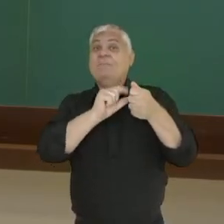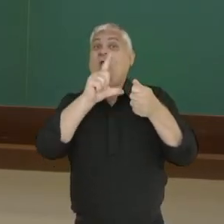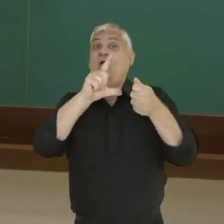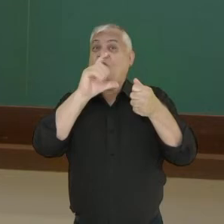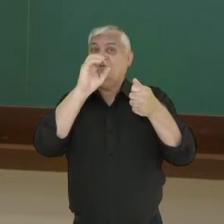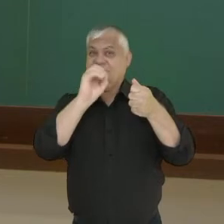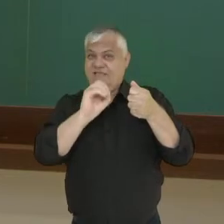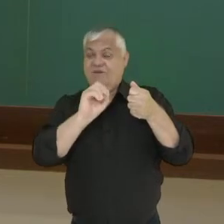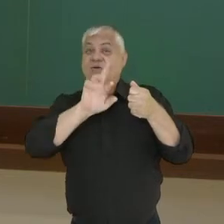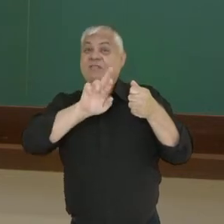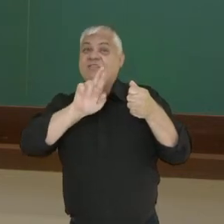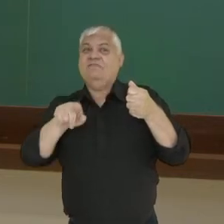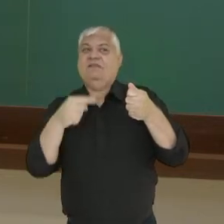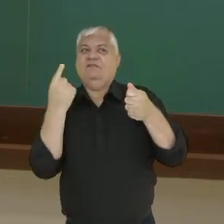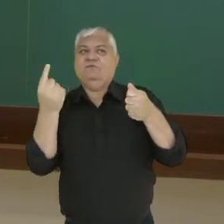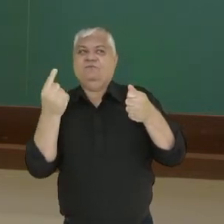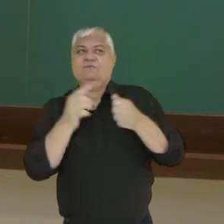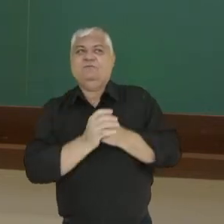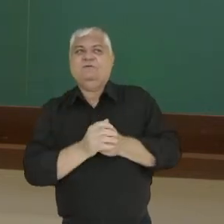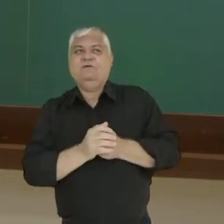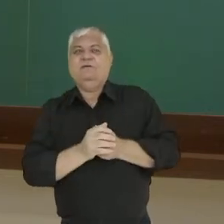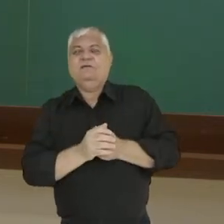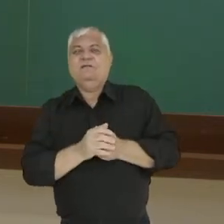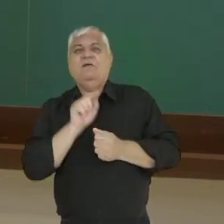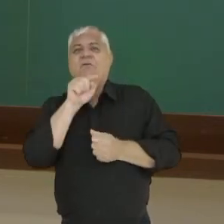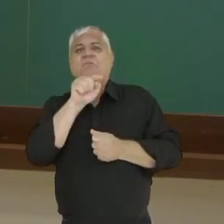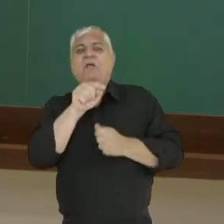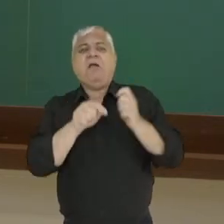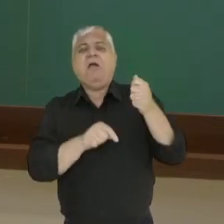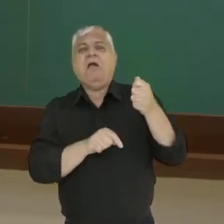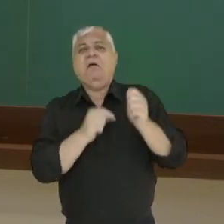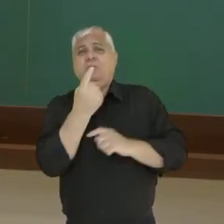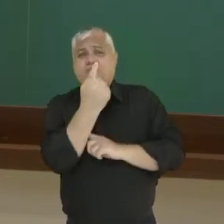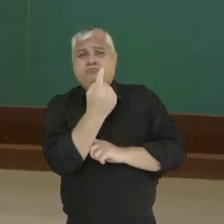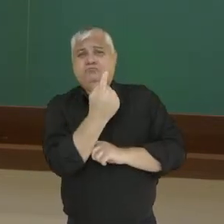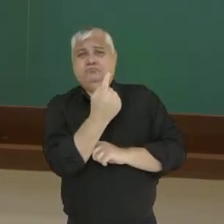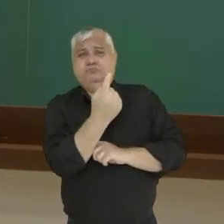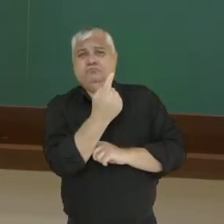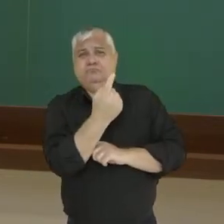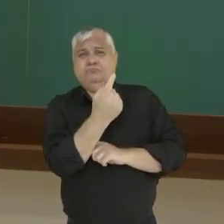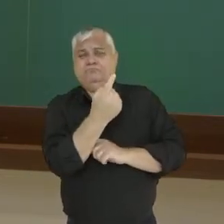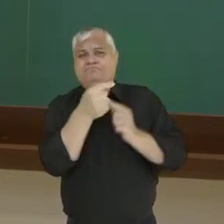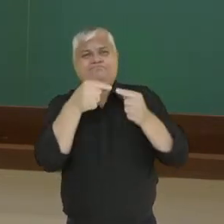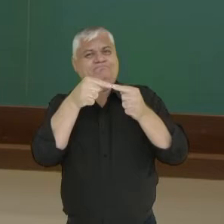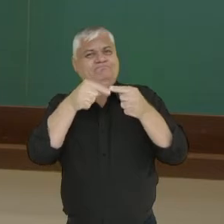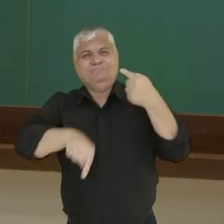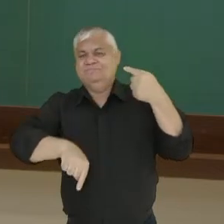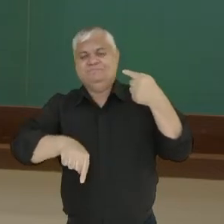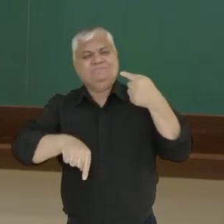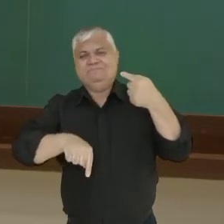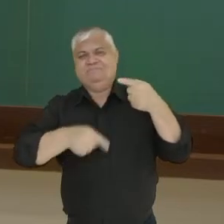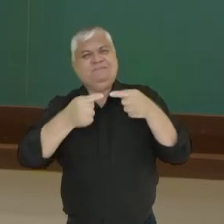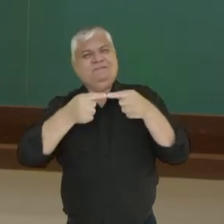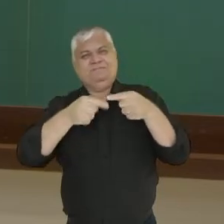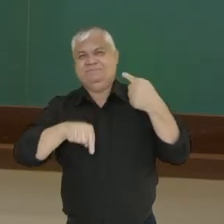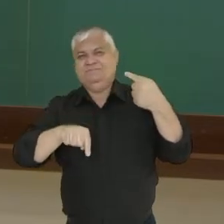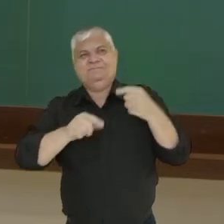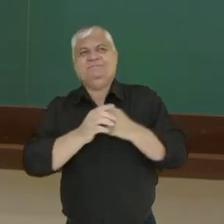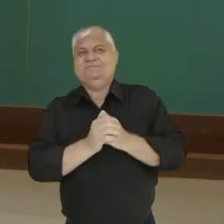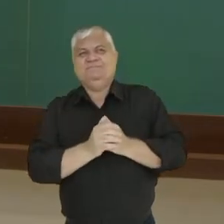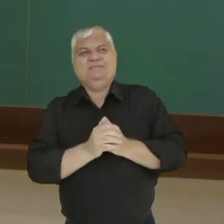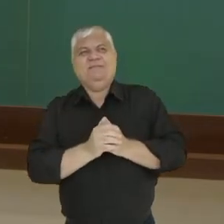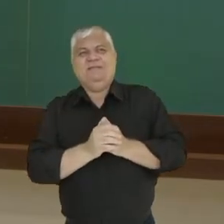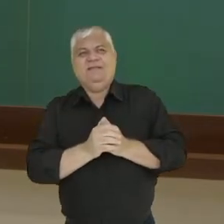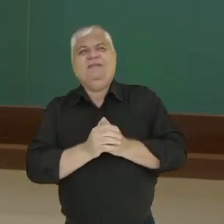e diferente de 1. Quanto que é o meu A aqui? É 1. Então, não está definido esse logaritmo.